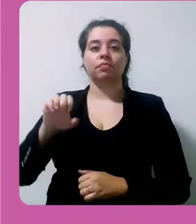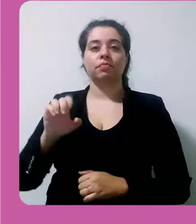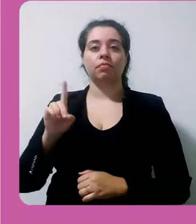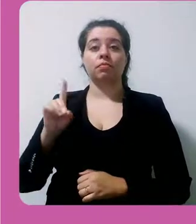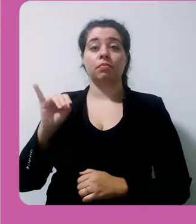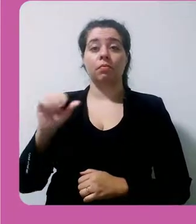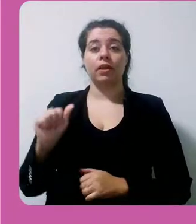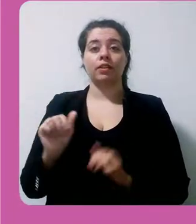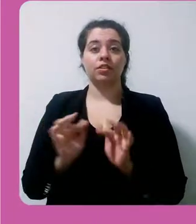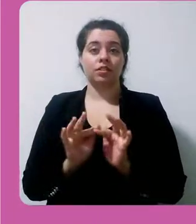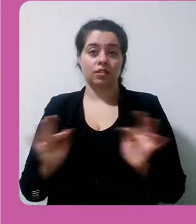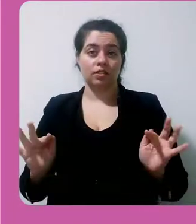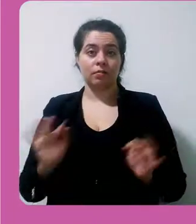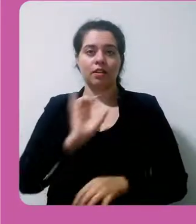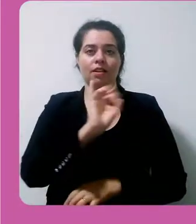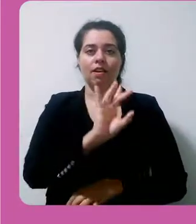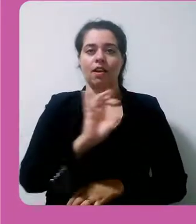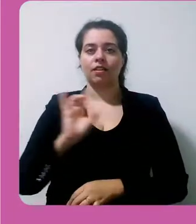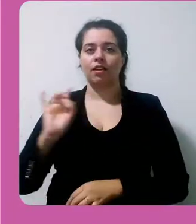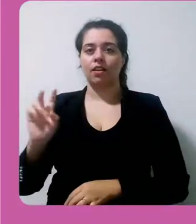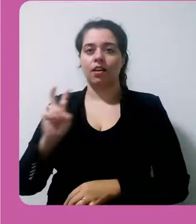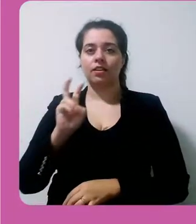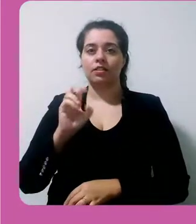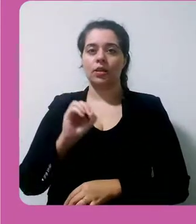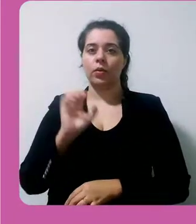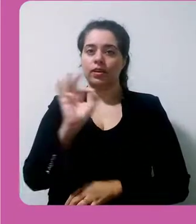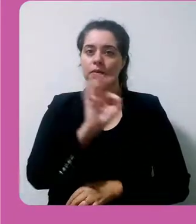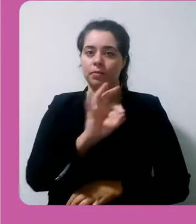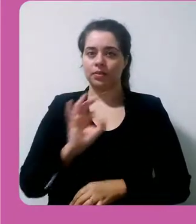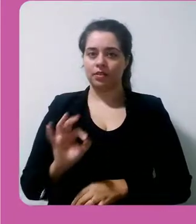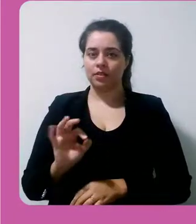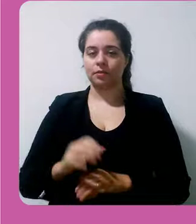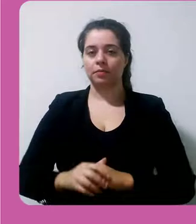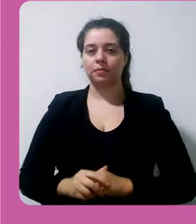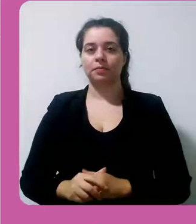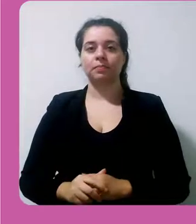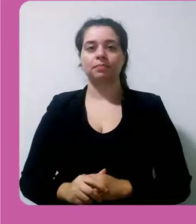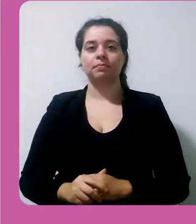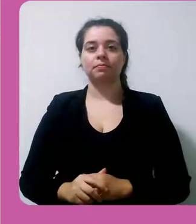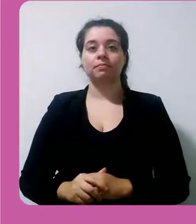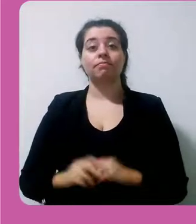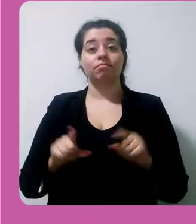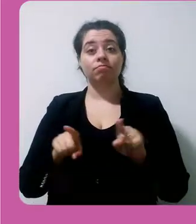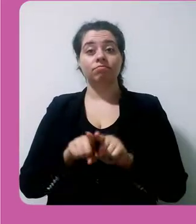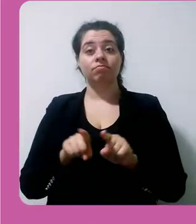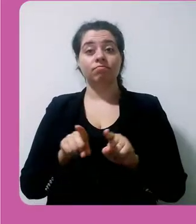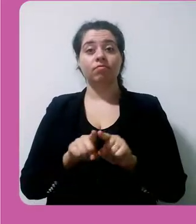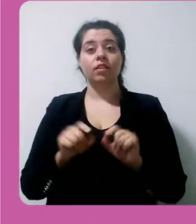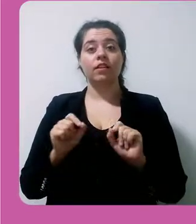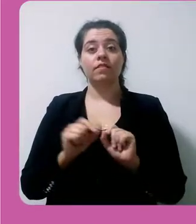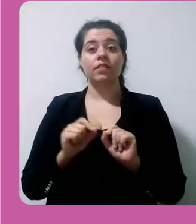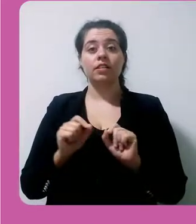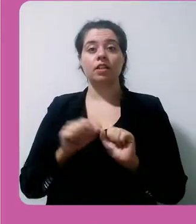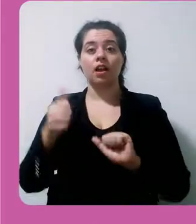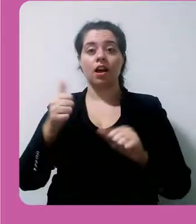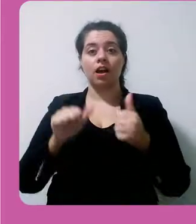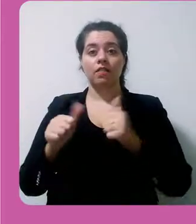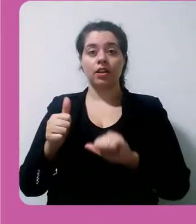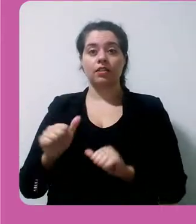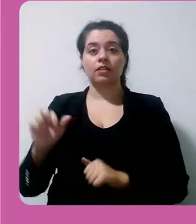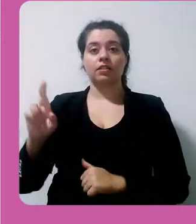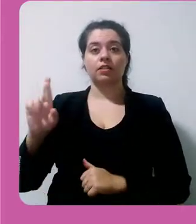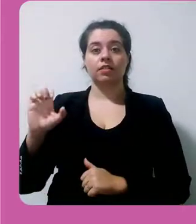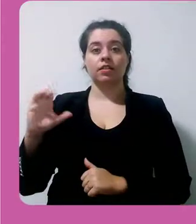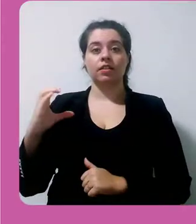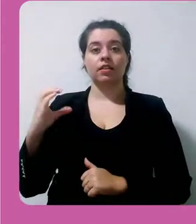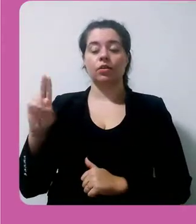também configurar uma avaliação de recuperação, que vai ser a média final, então será